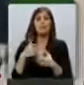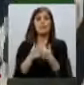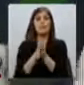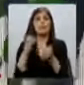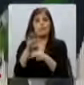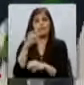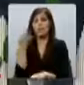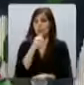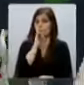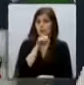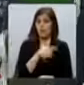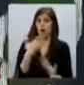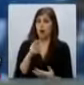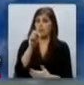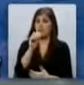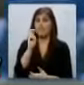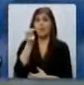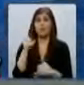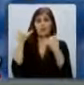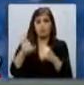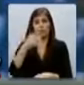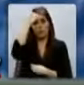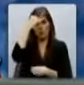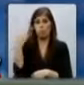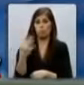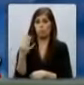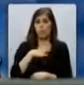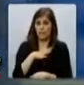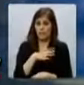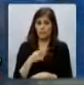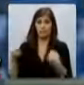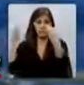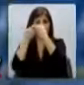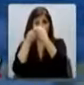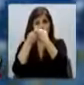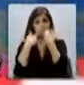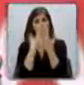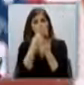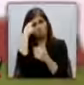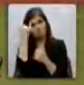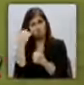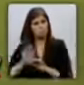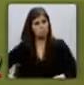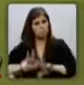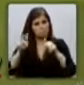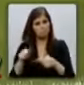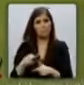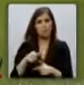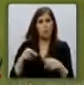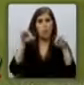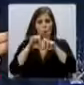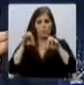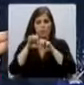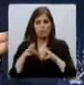perdeu. Agora, 30 anos depois, Lopetegui quer que a final de Basileia seja uma inspiração. Os octavos de final